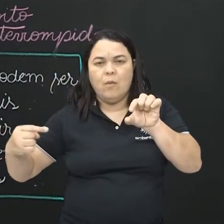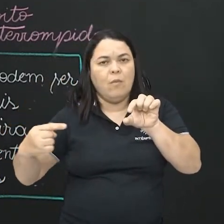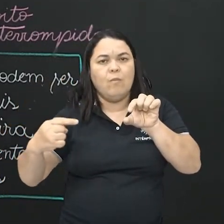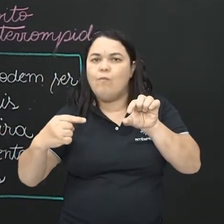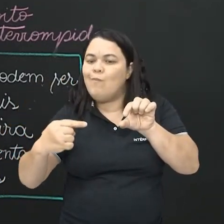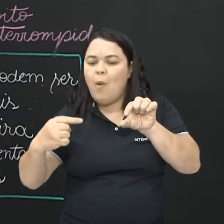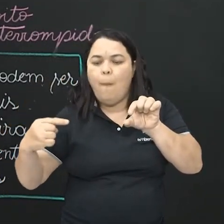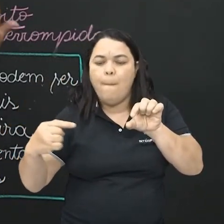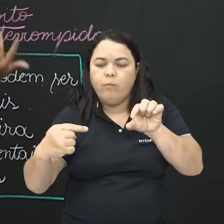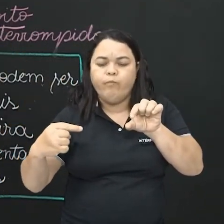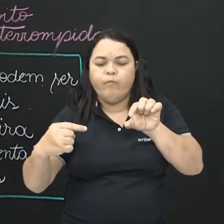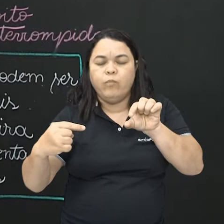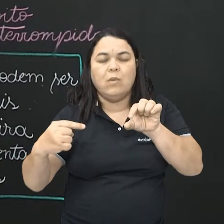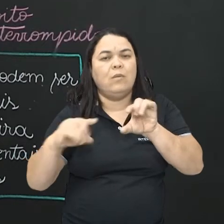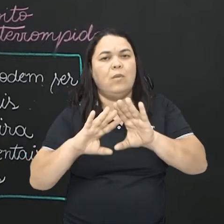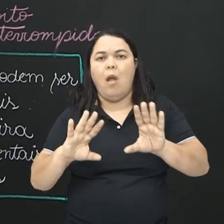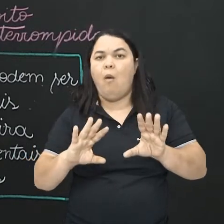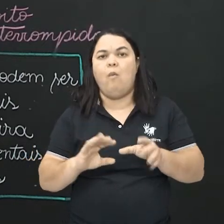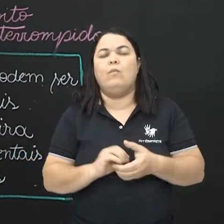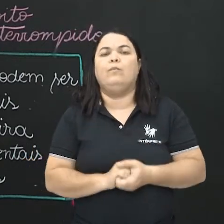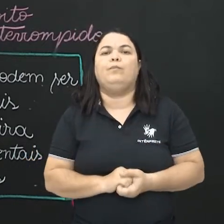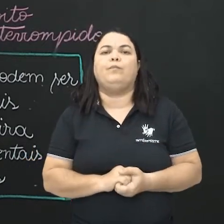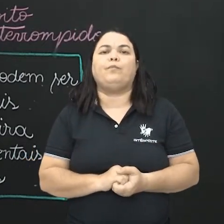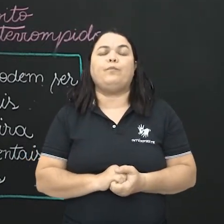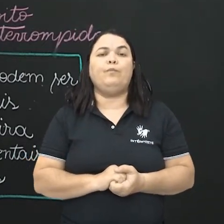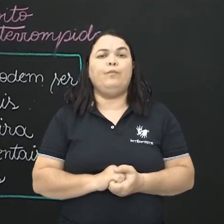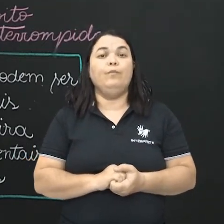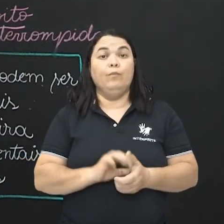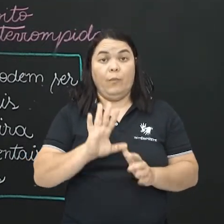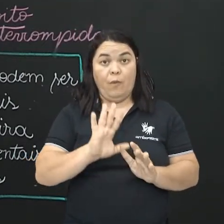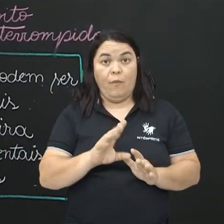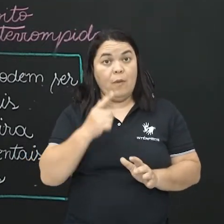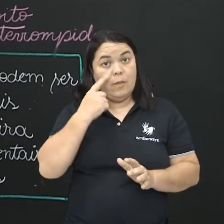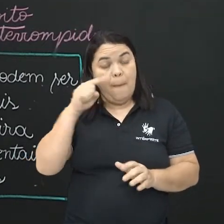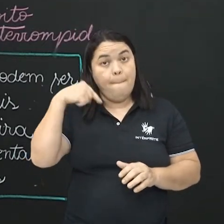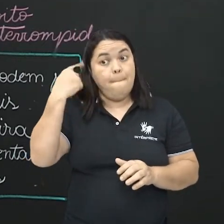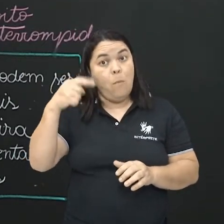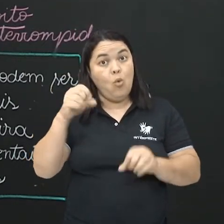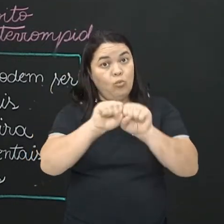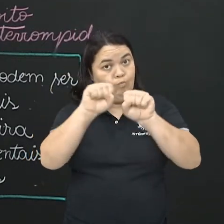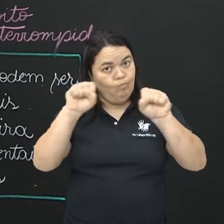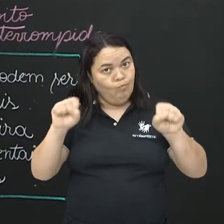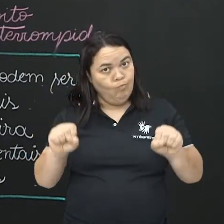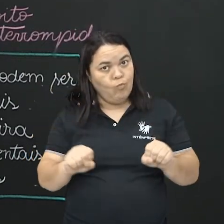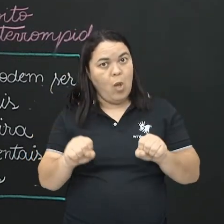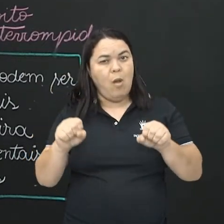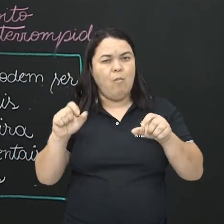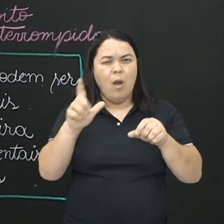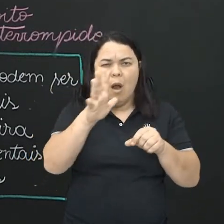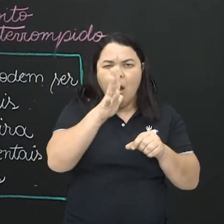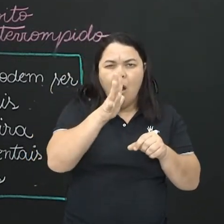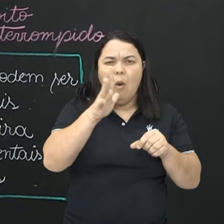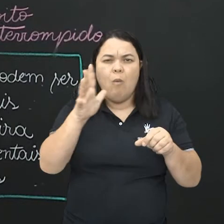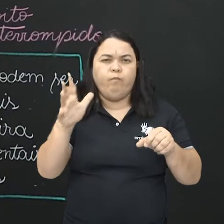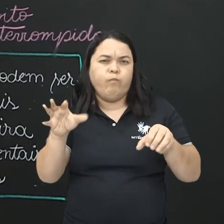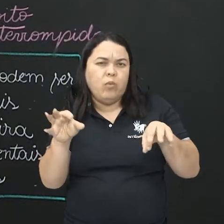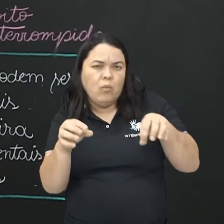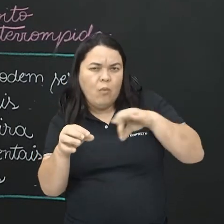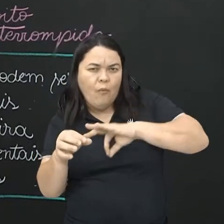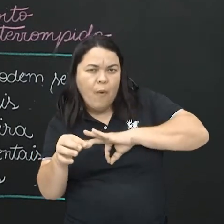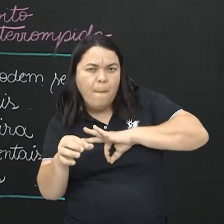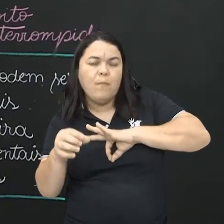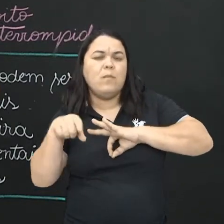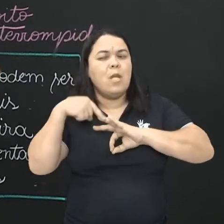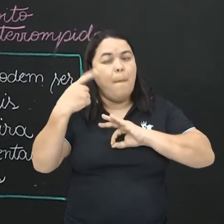está um pouco perdido aí nas partes do sistema reprodutor, vale a pena você ir lá e assistir, pesquisa aqui as aulas de